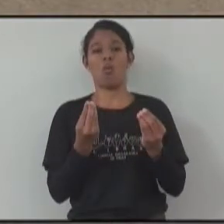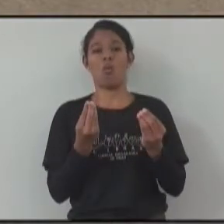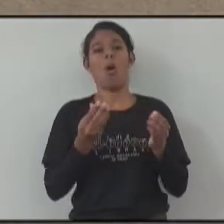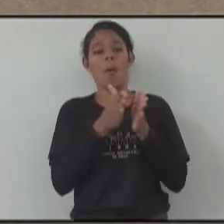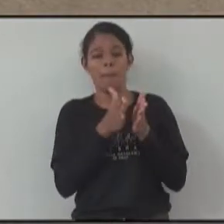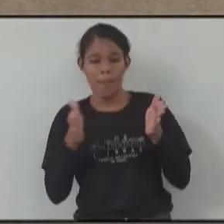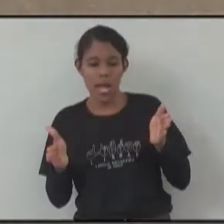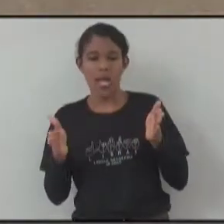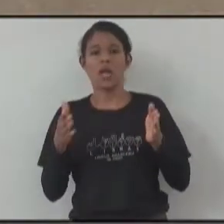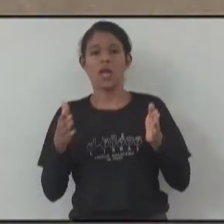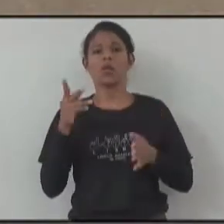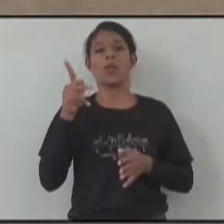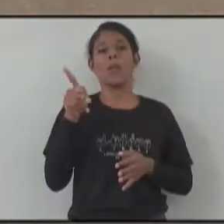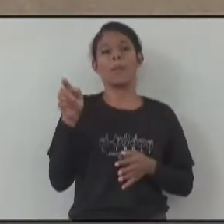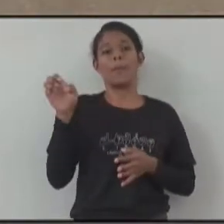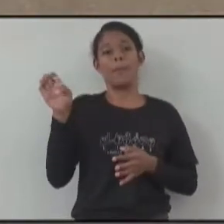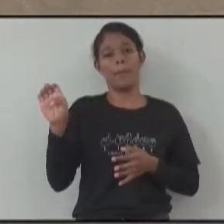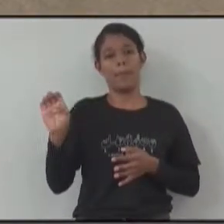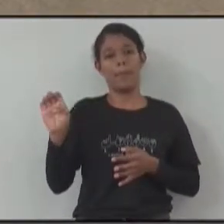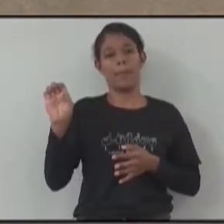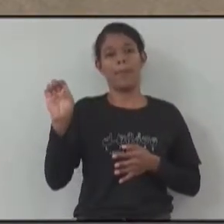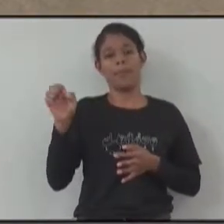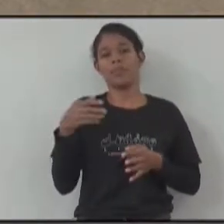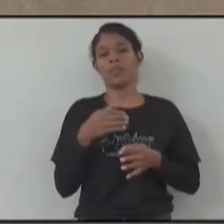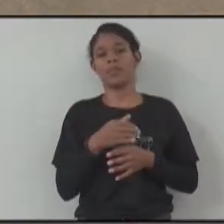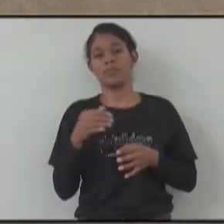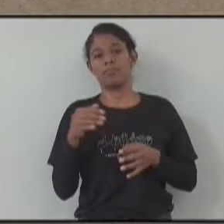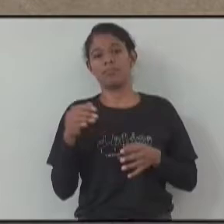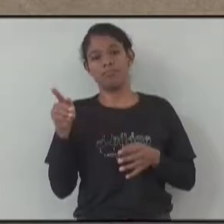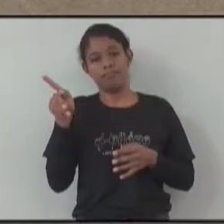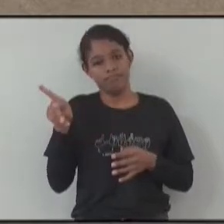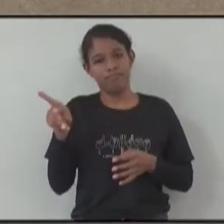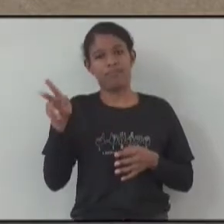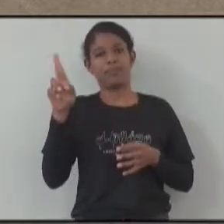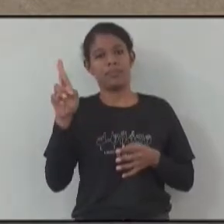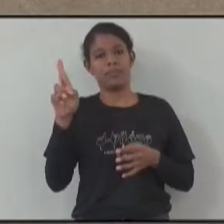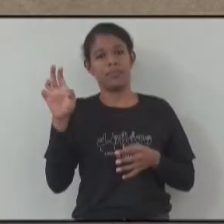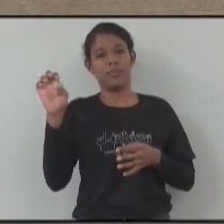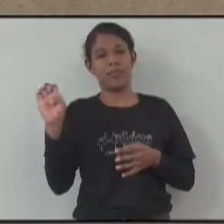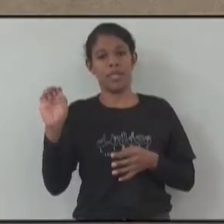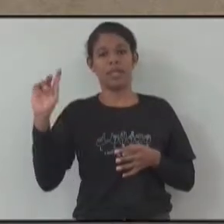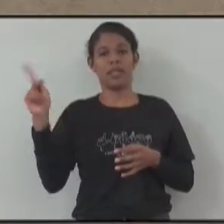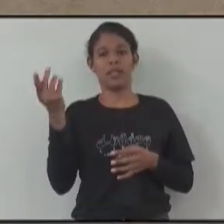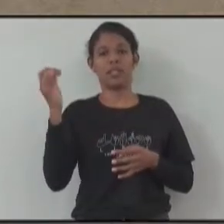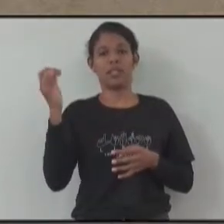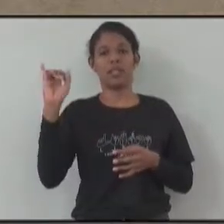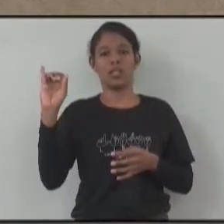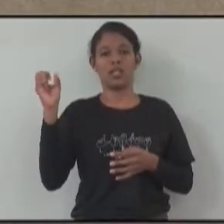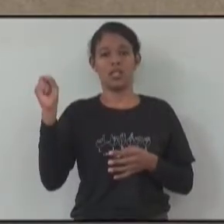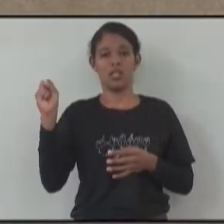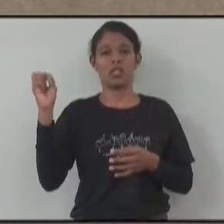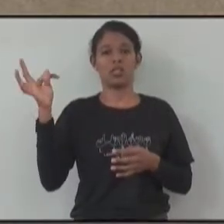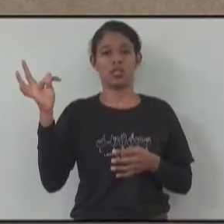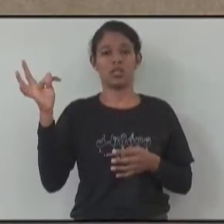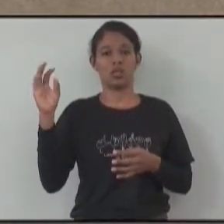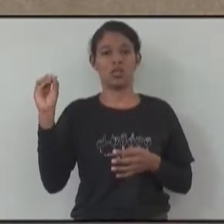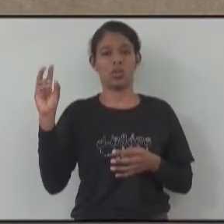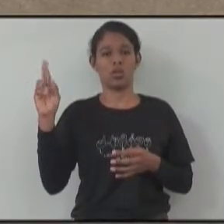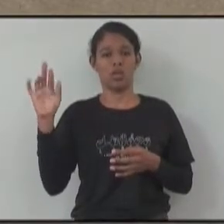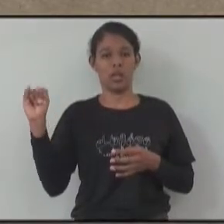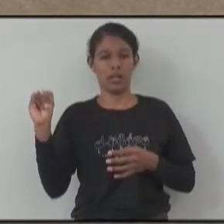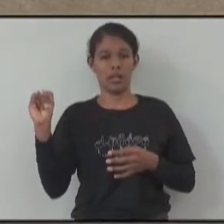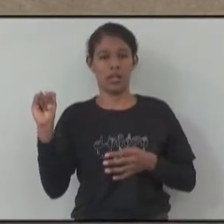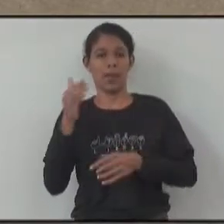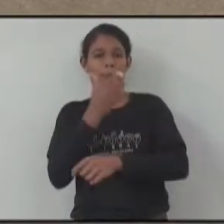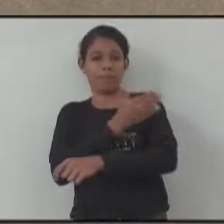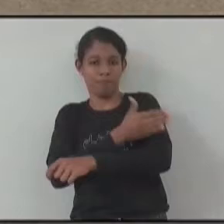do homem até a escrita. De acordo com Charles Darwin, na sua teoria do evolucionismo das espécies, o homem